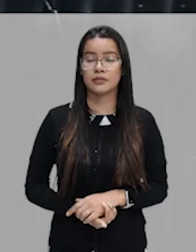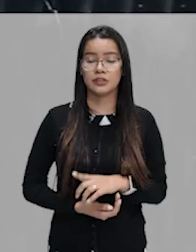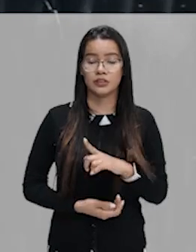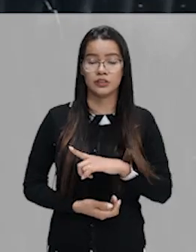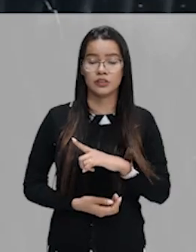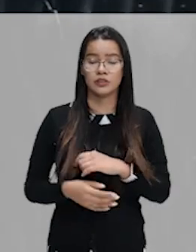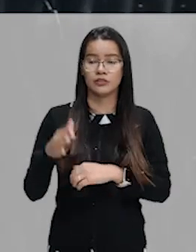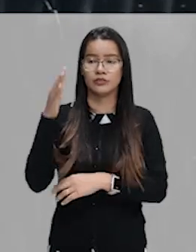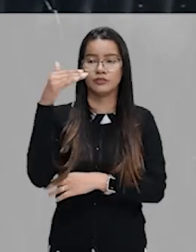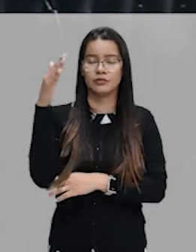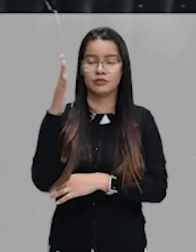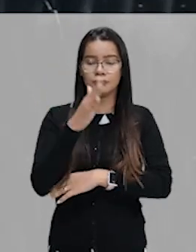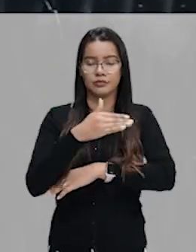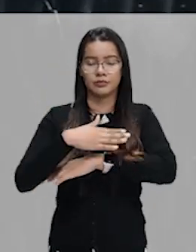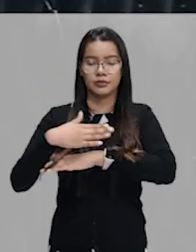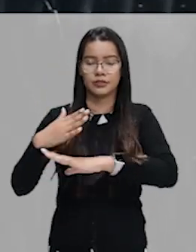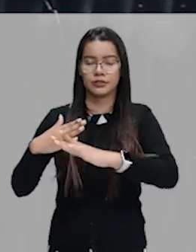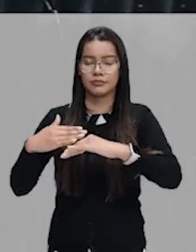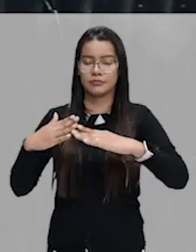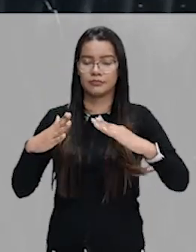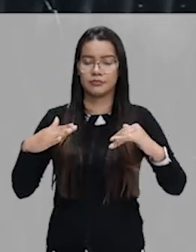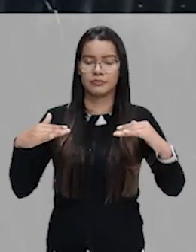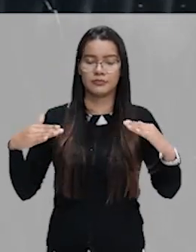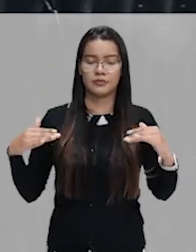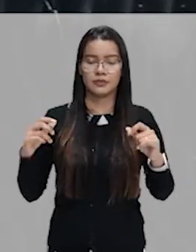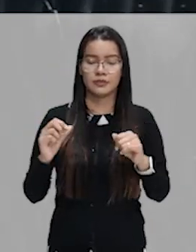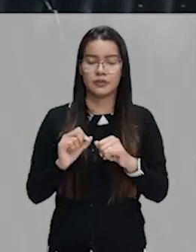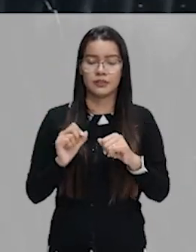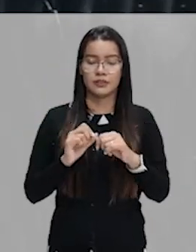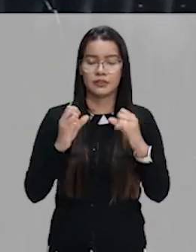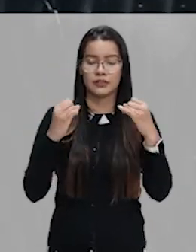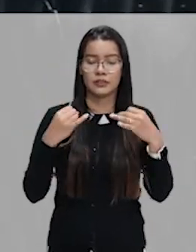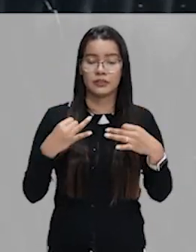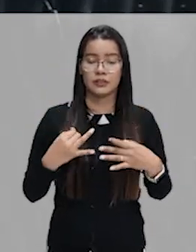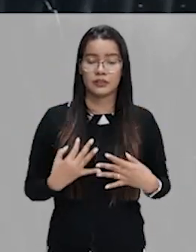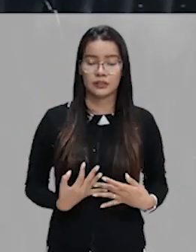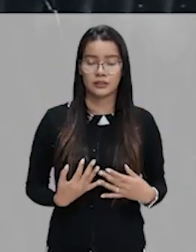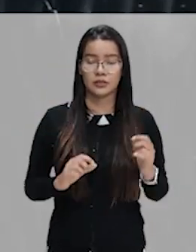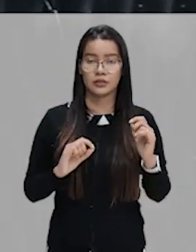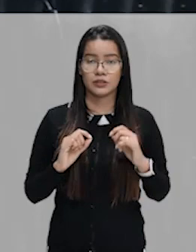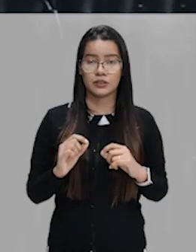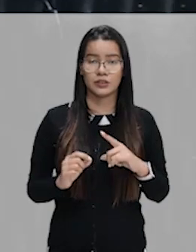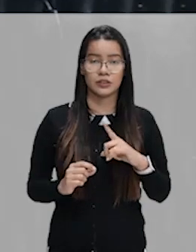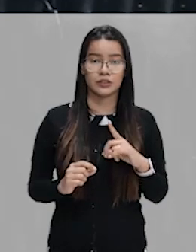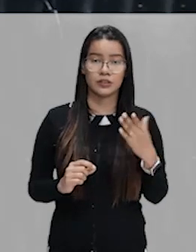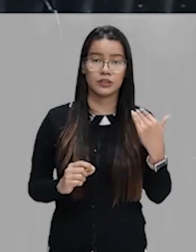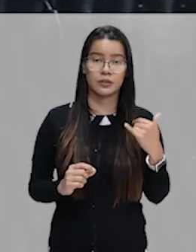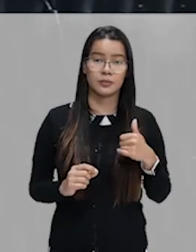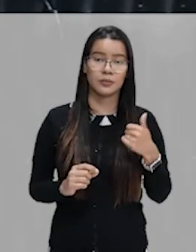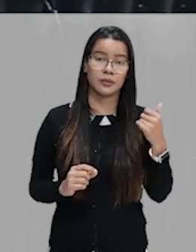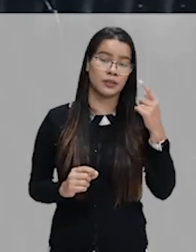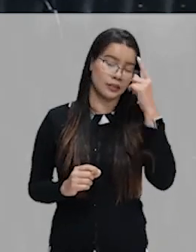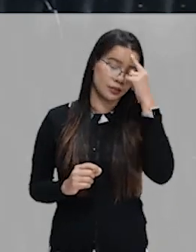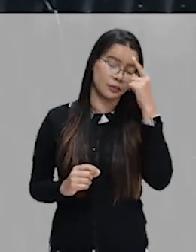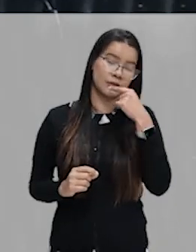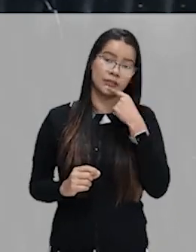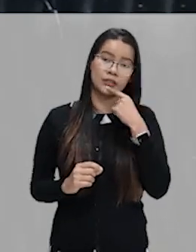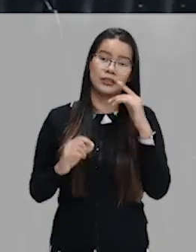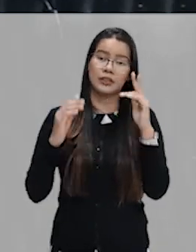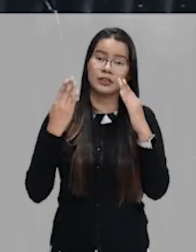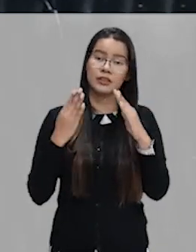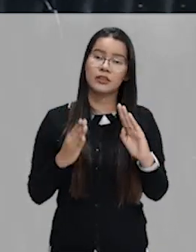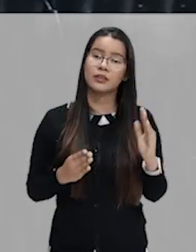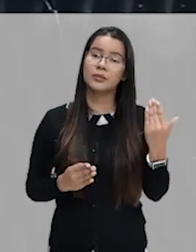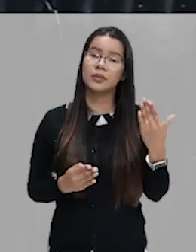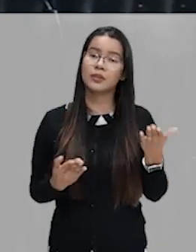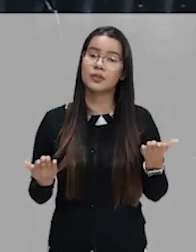folhas na grama. Então, fazendo referência à descrição das coisas que existiam na primeira imagem, considerando o passado, e